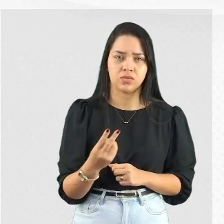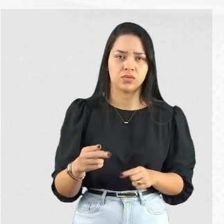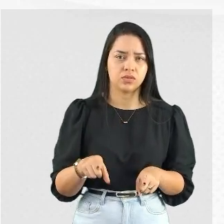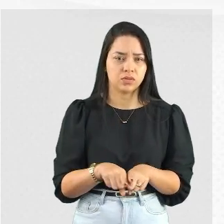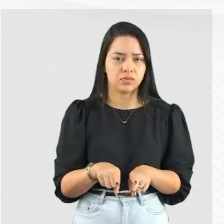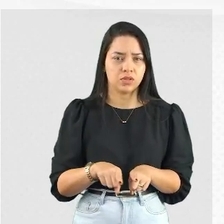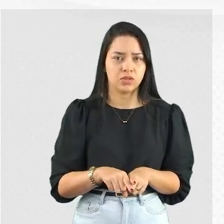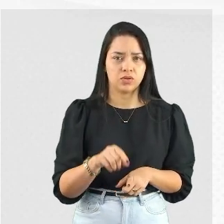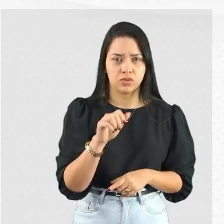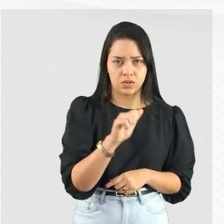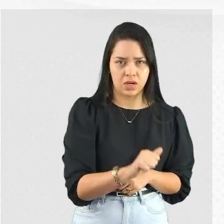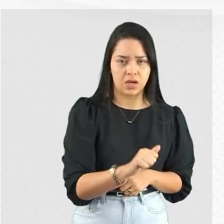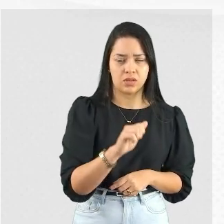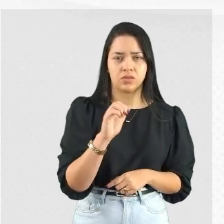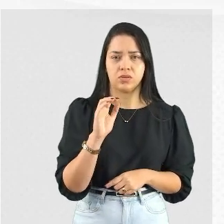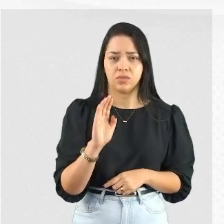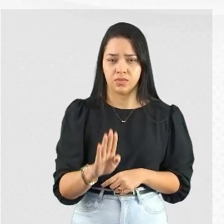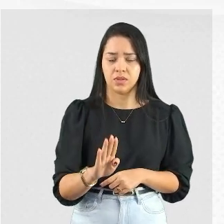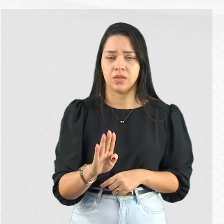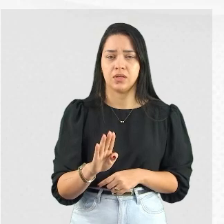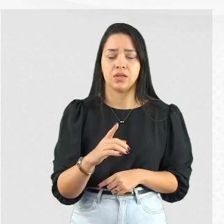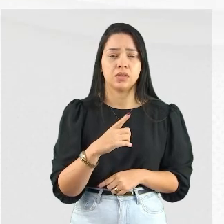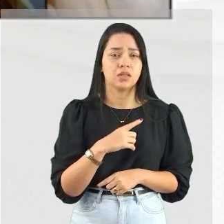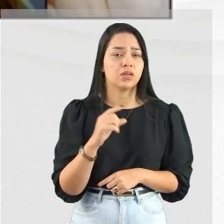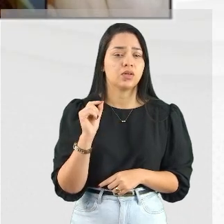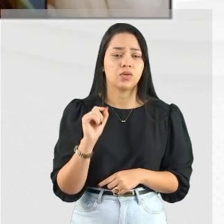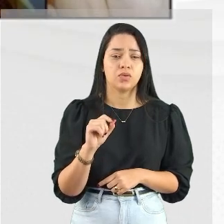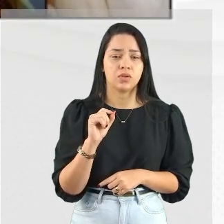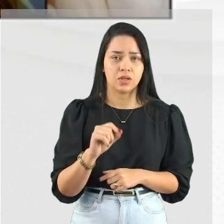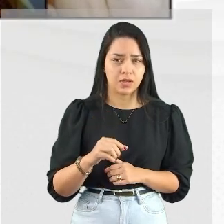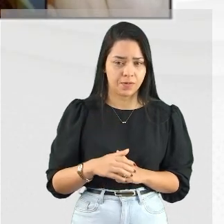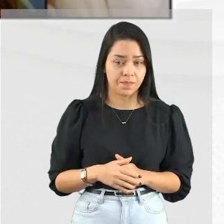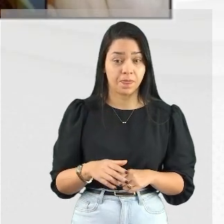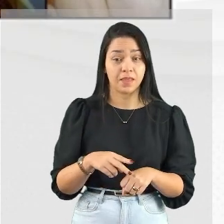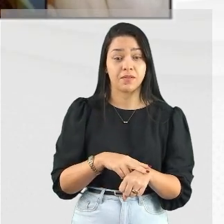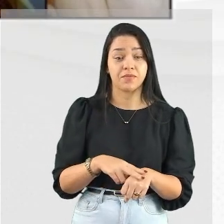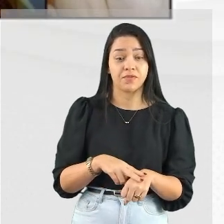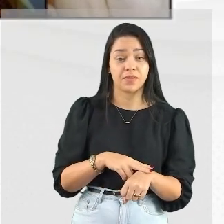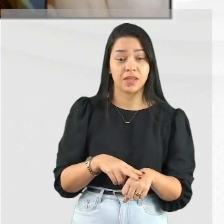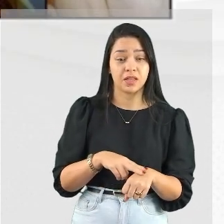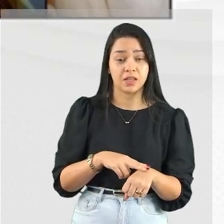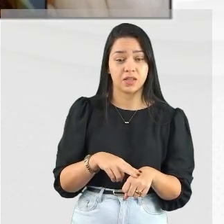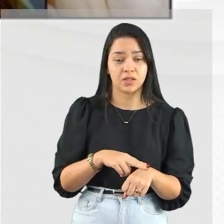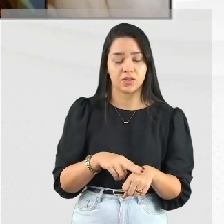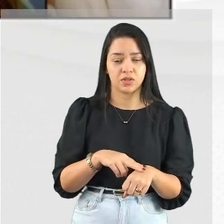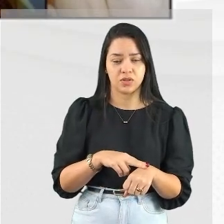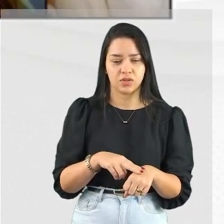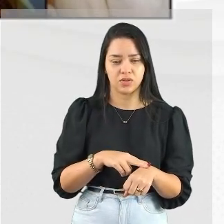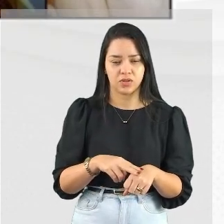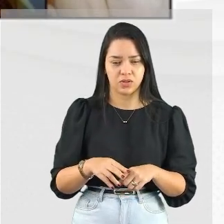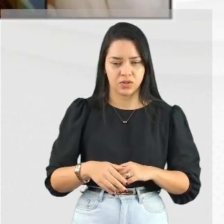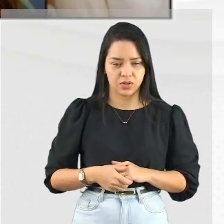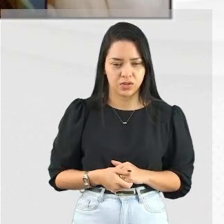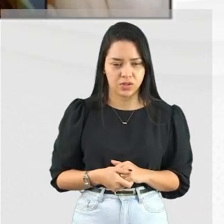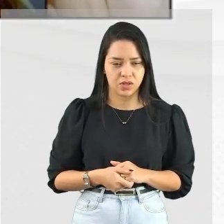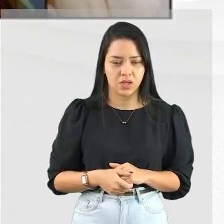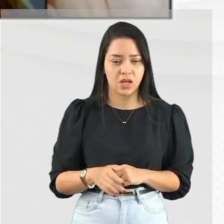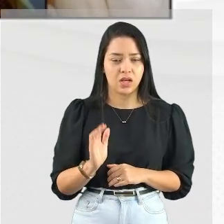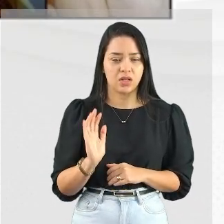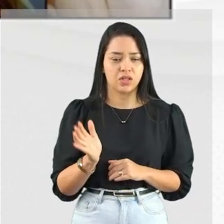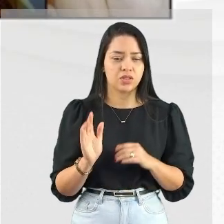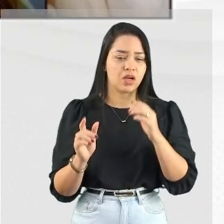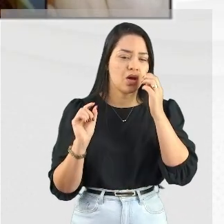do A quanto do B, eu então tenho uma pelagem verde, tá, pessoal? Já quando eu